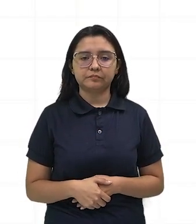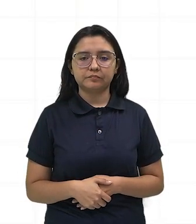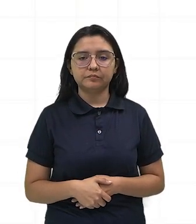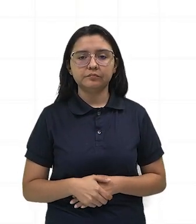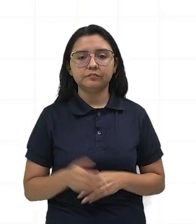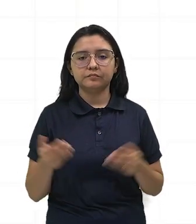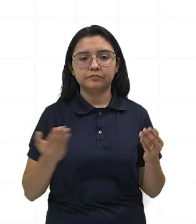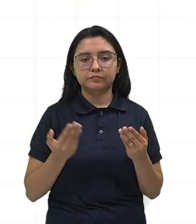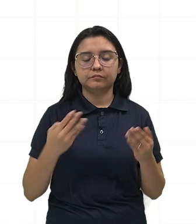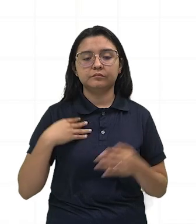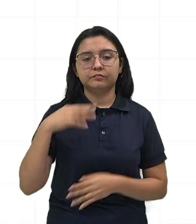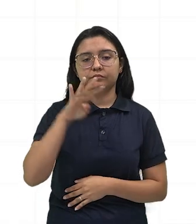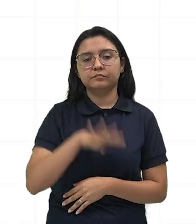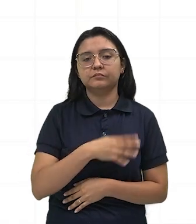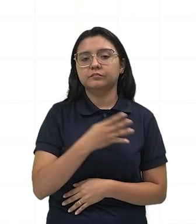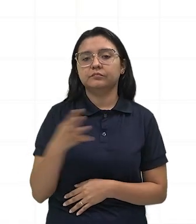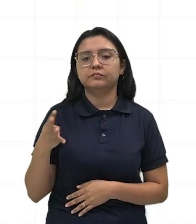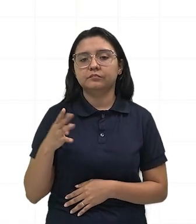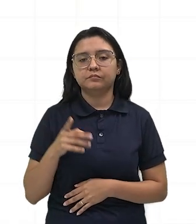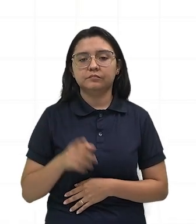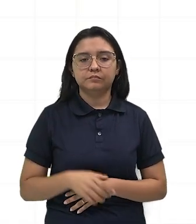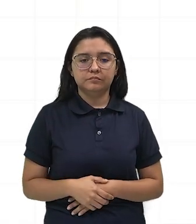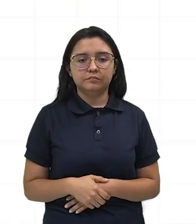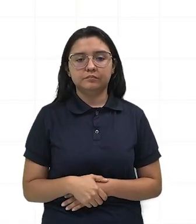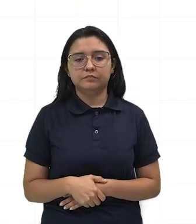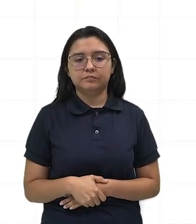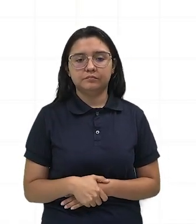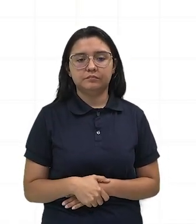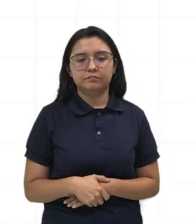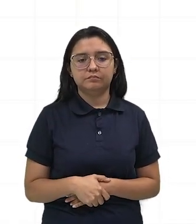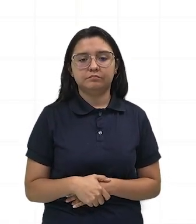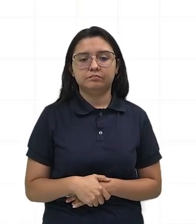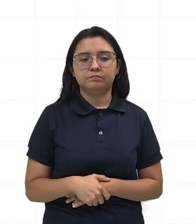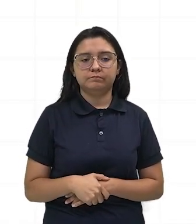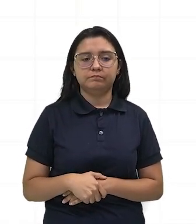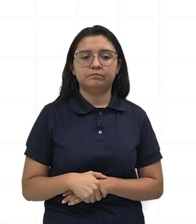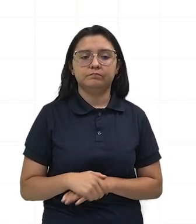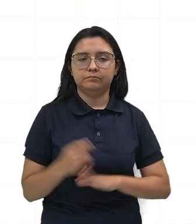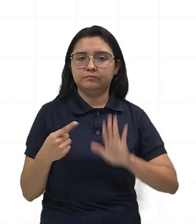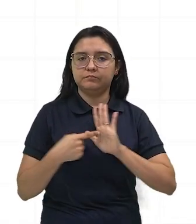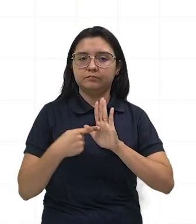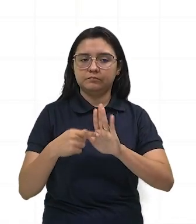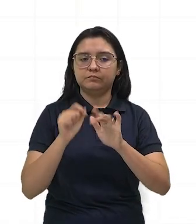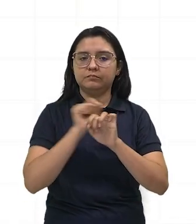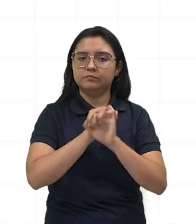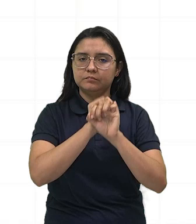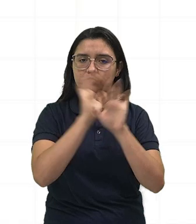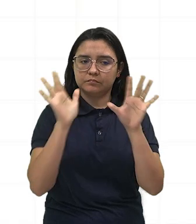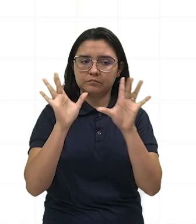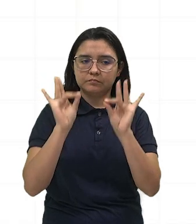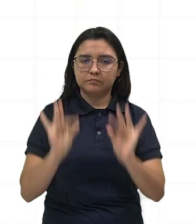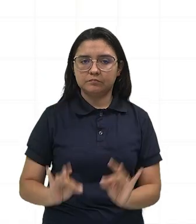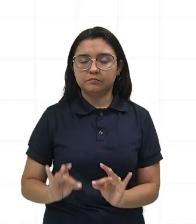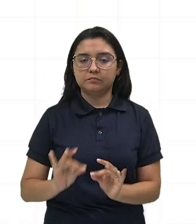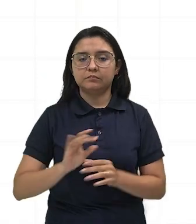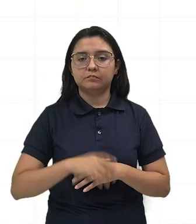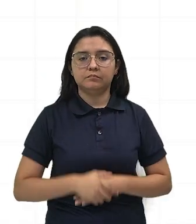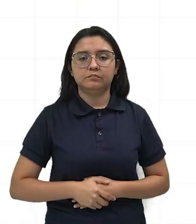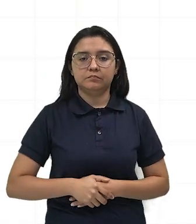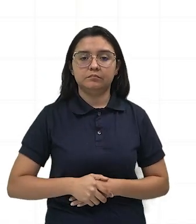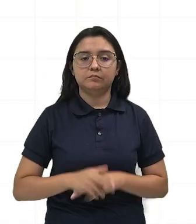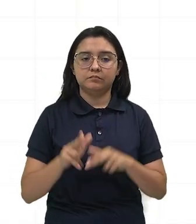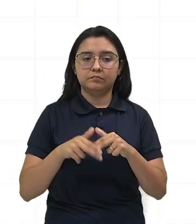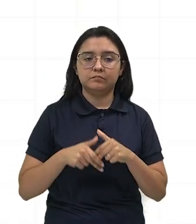na tabela, de forma bem mais direta, né? Então, aí a importância